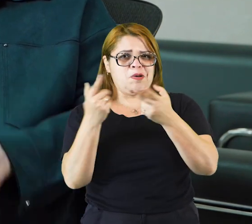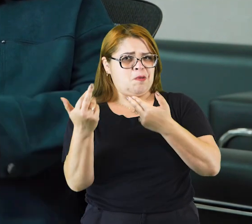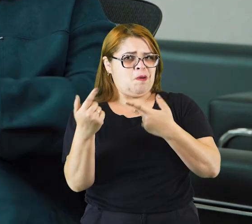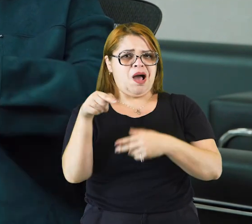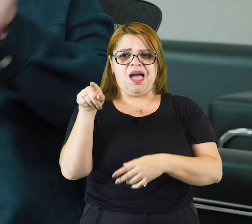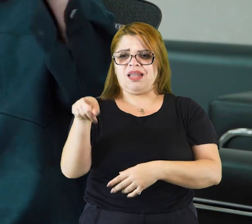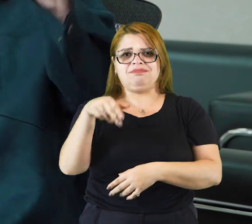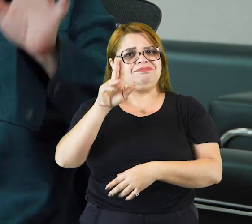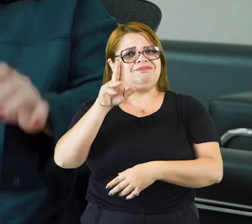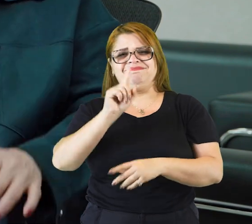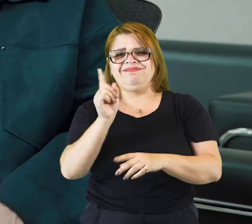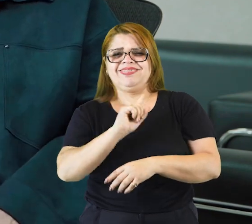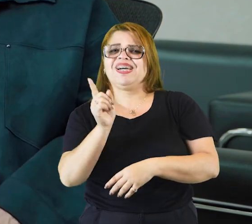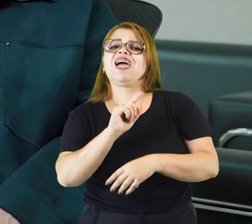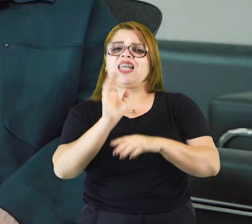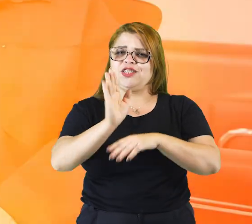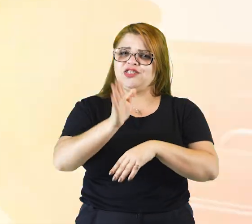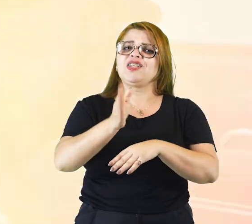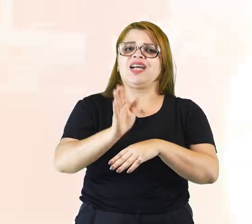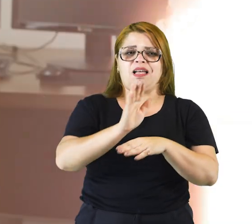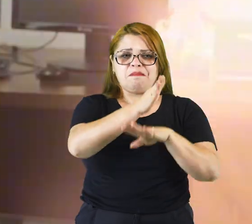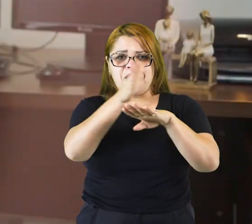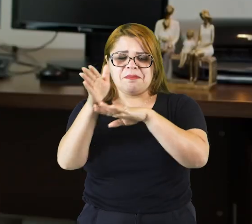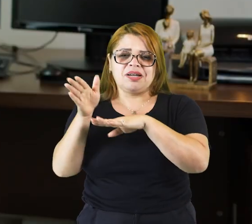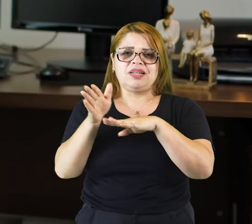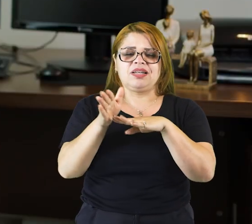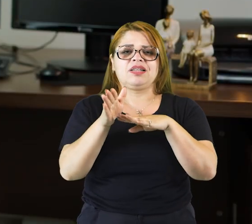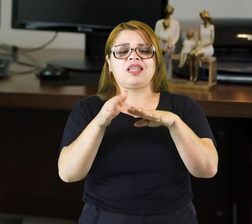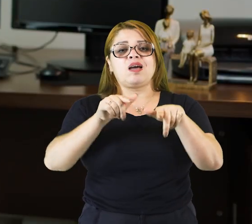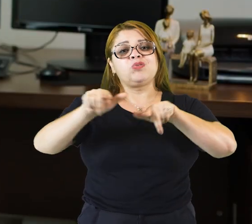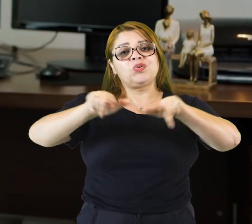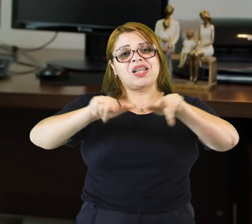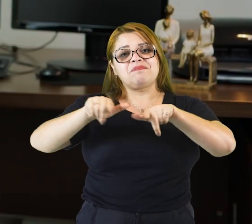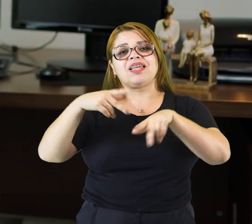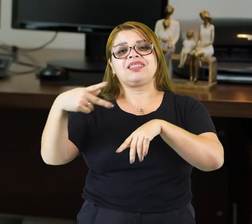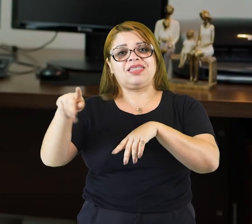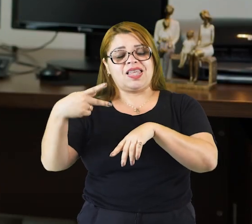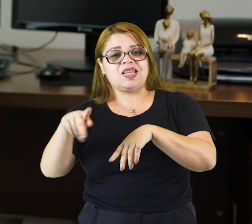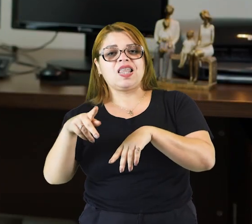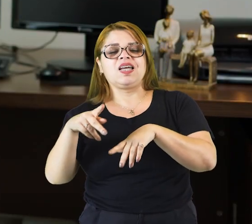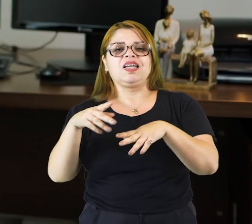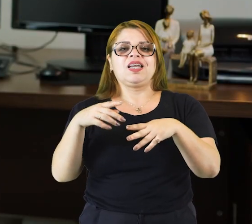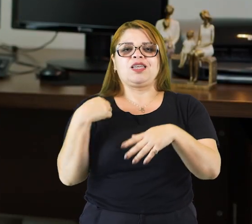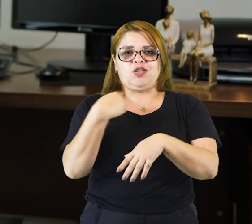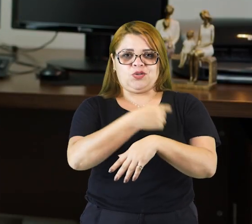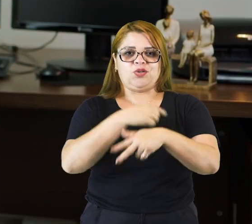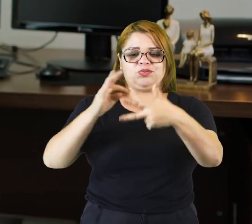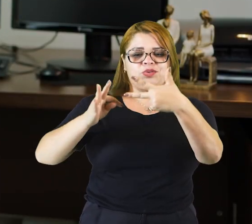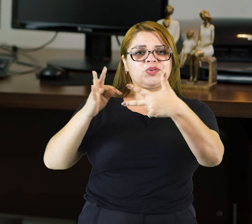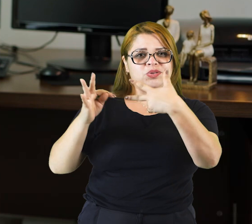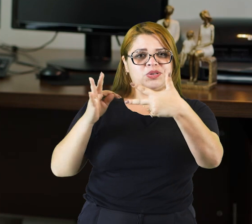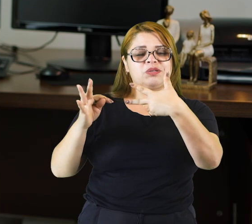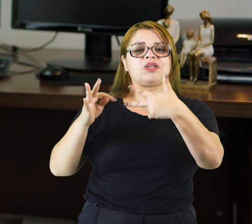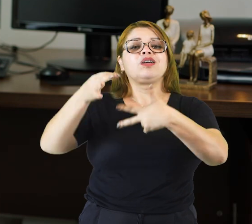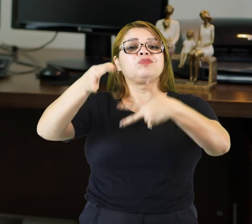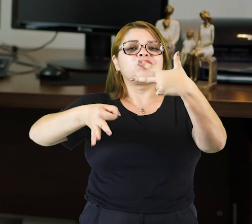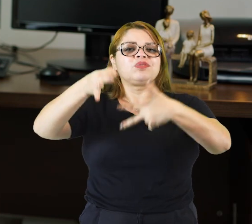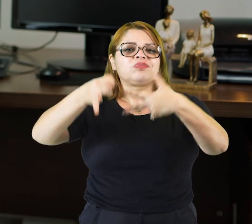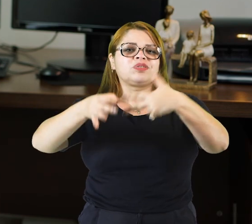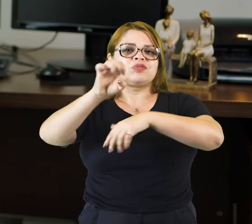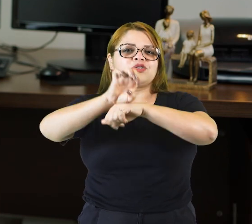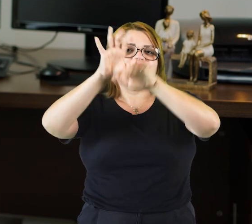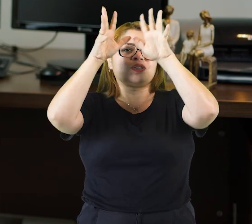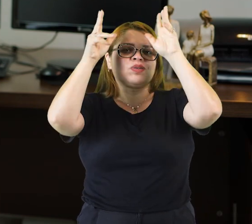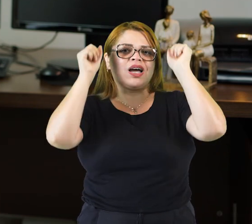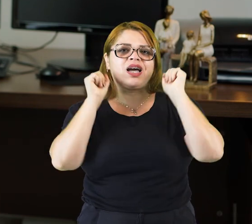tem, ela foi para todas as aldeias que tem aí. O trabalho da desembargadora Eva, aqui no nosso tribunal e no Poder Judiciário do